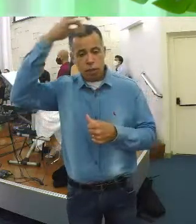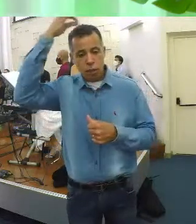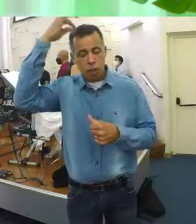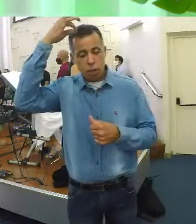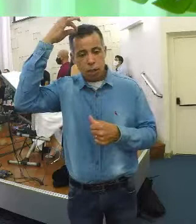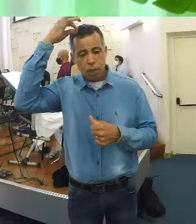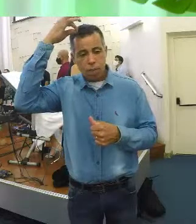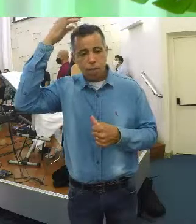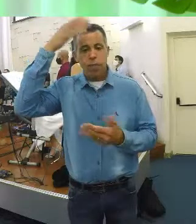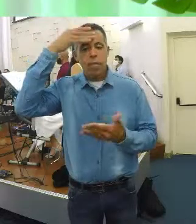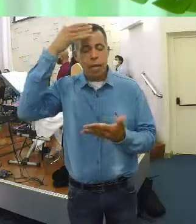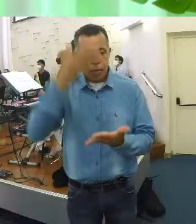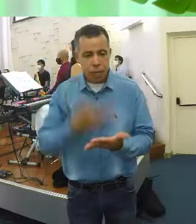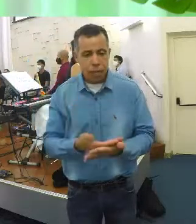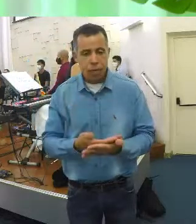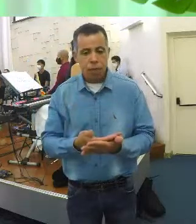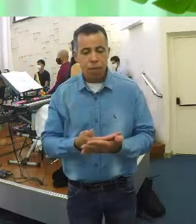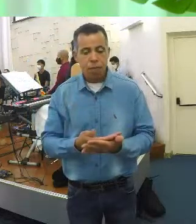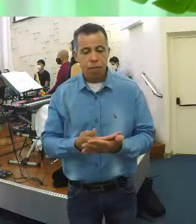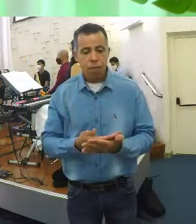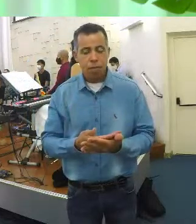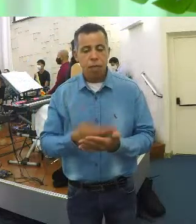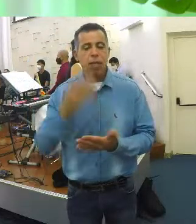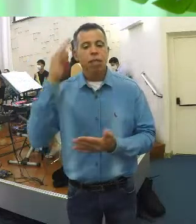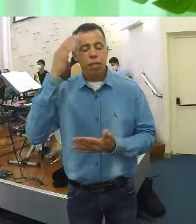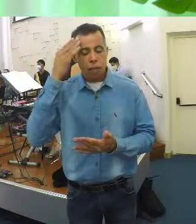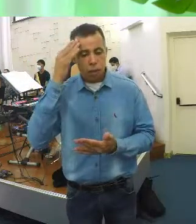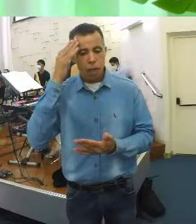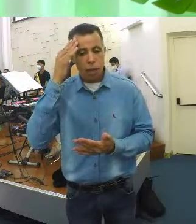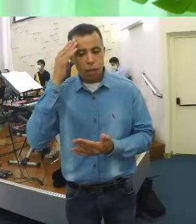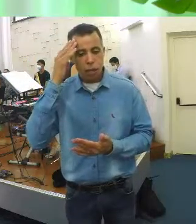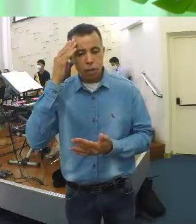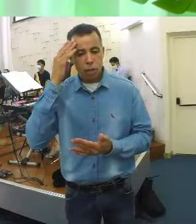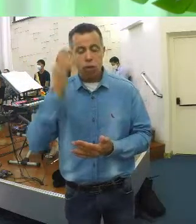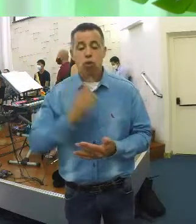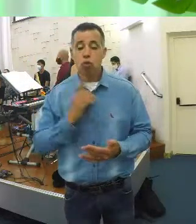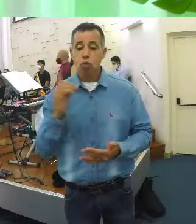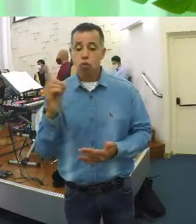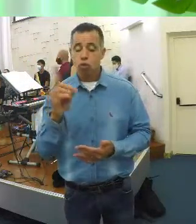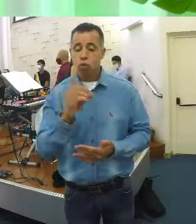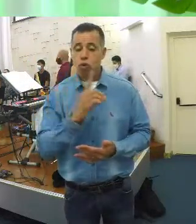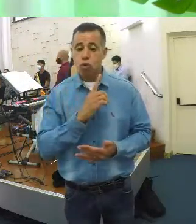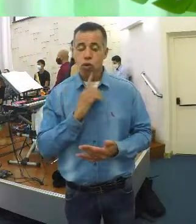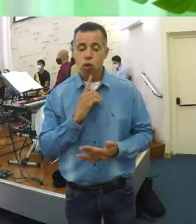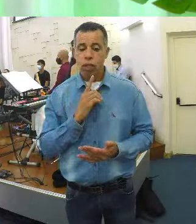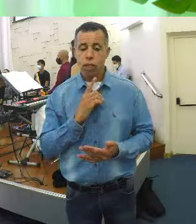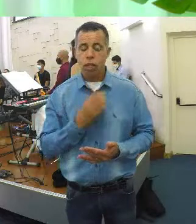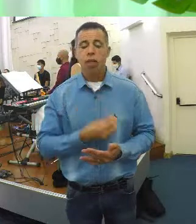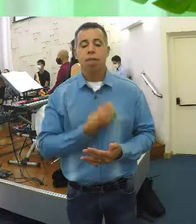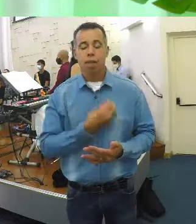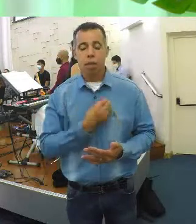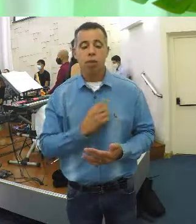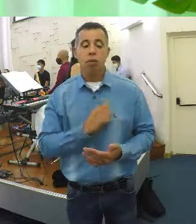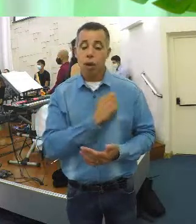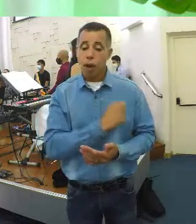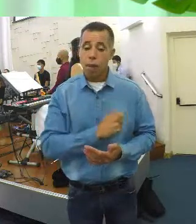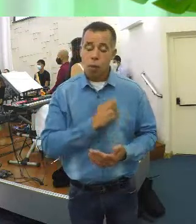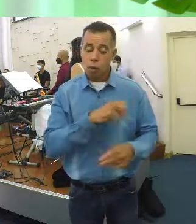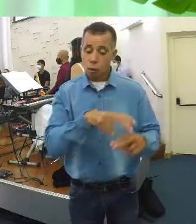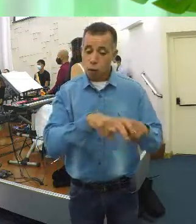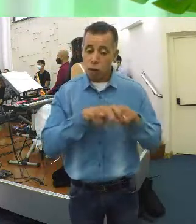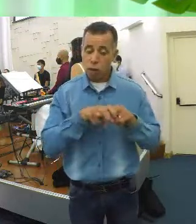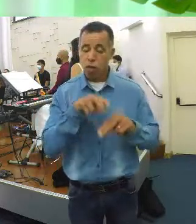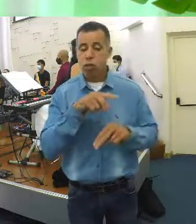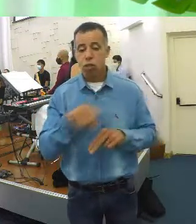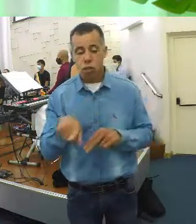plena convicção, assim como sabeis ter sido o nosso procedimento entre vós e por amor a vós.